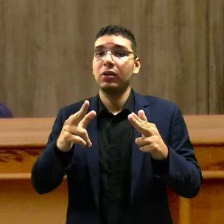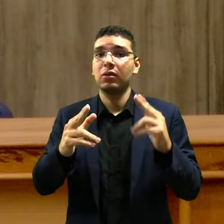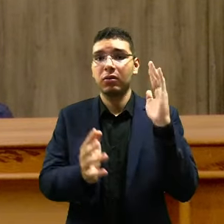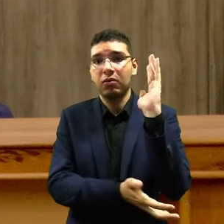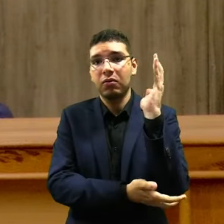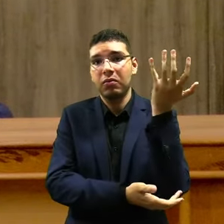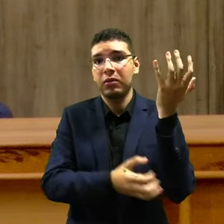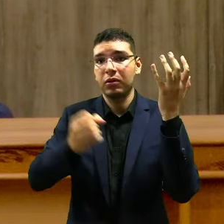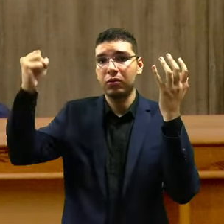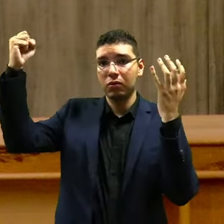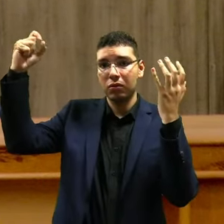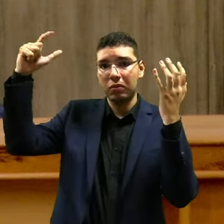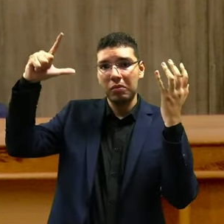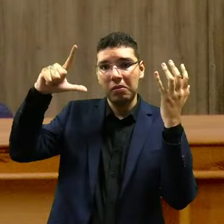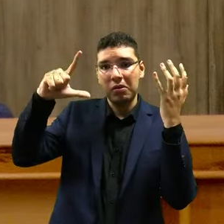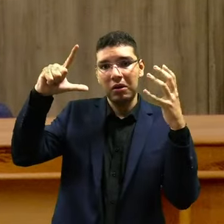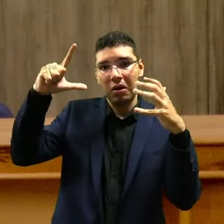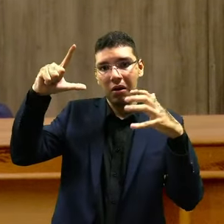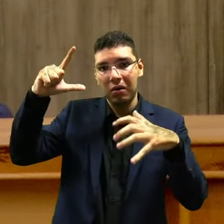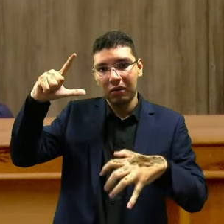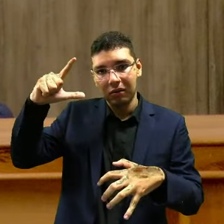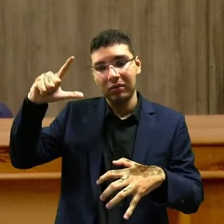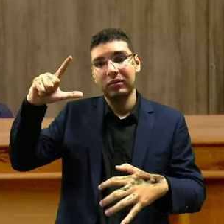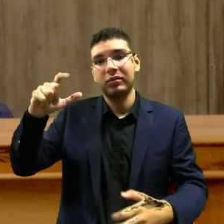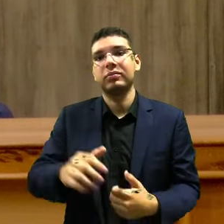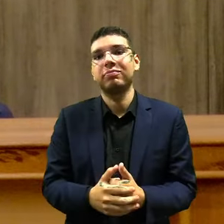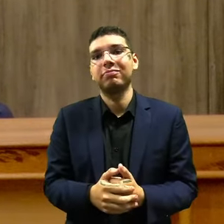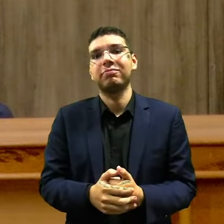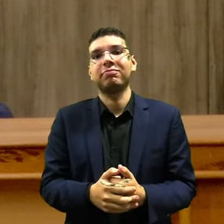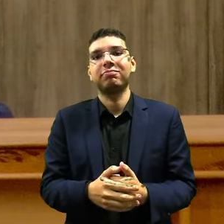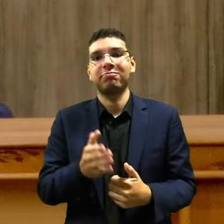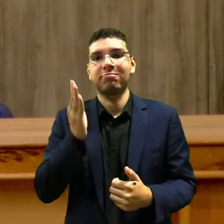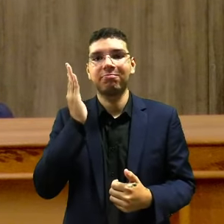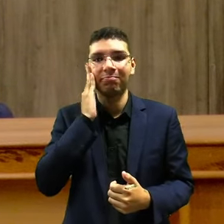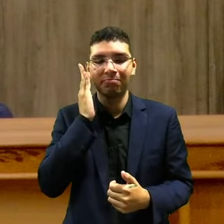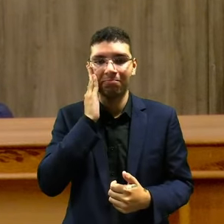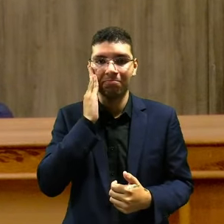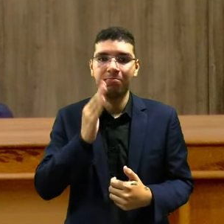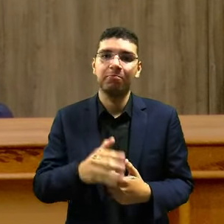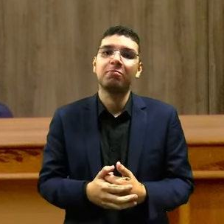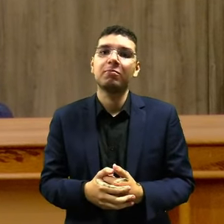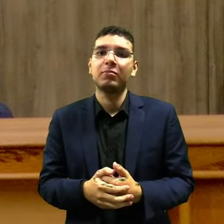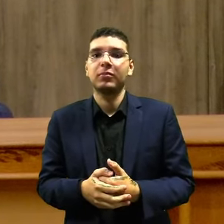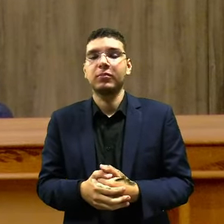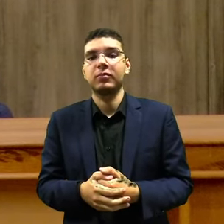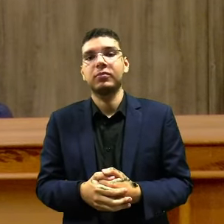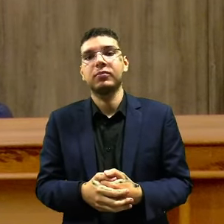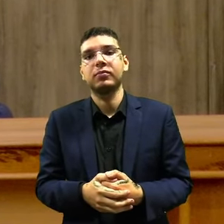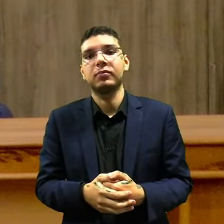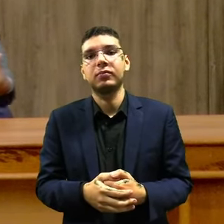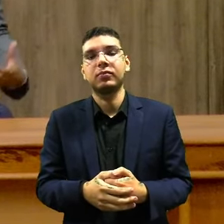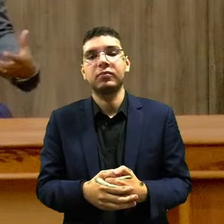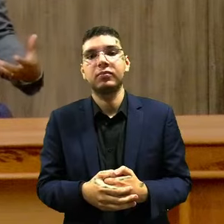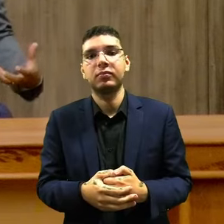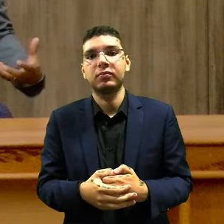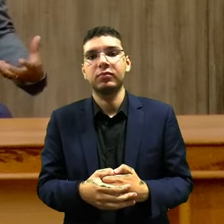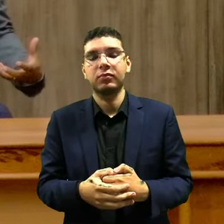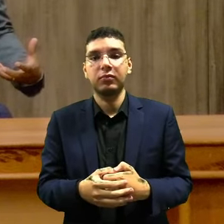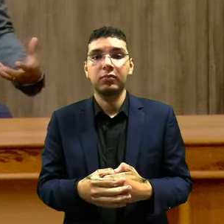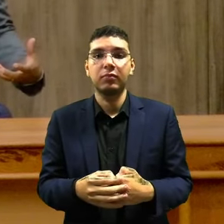aguenta recebendo aí né aí a raiz tá lá embaixo pode mandar para cá manda para cá que aqui tá